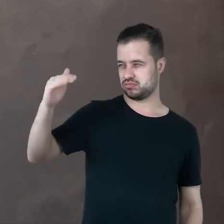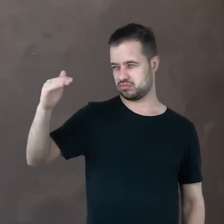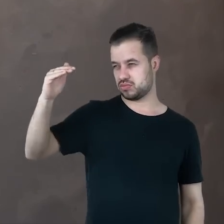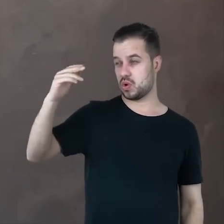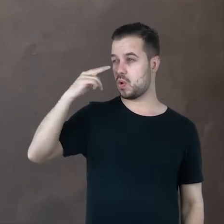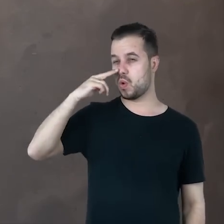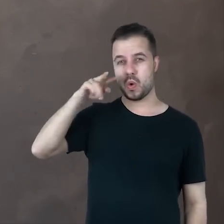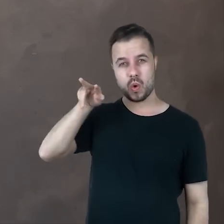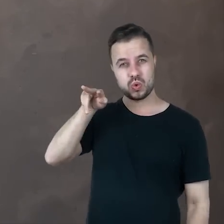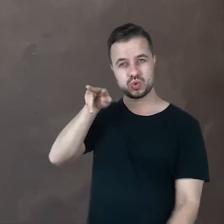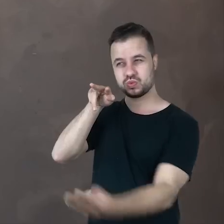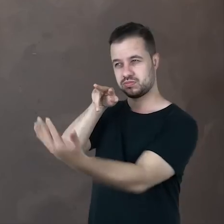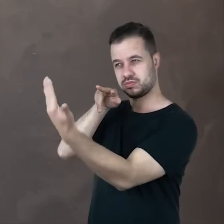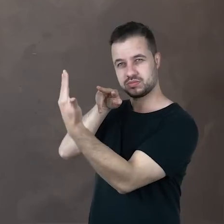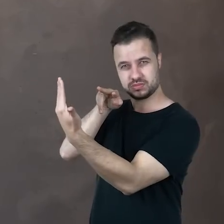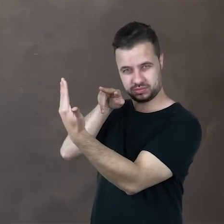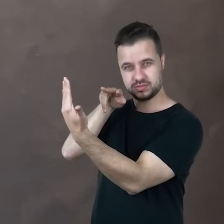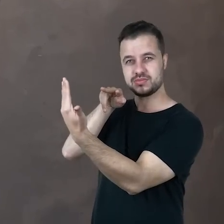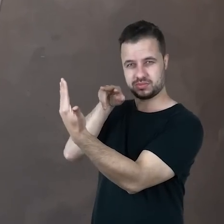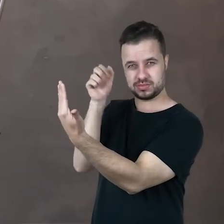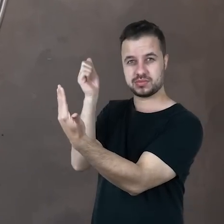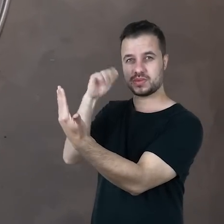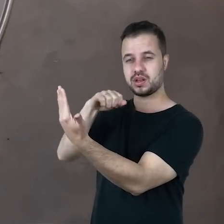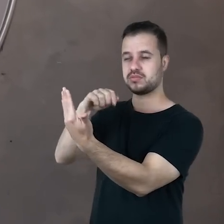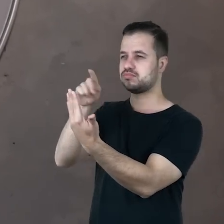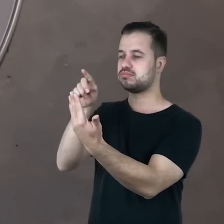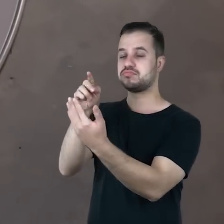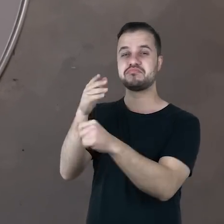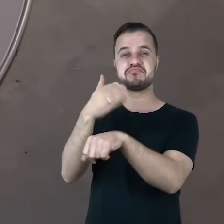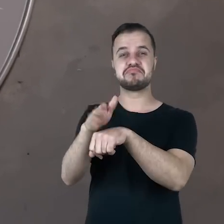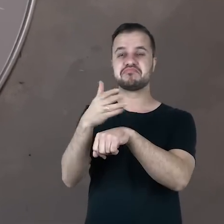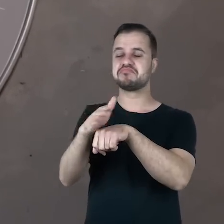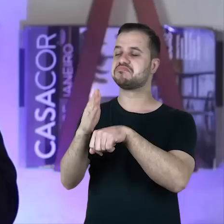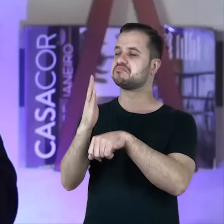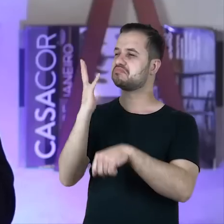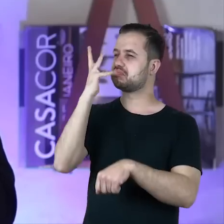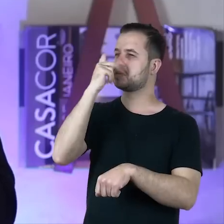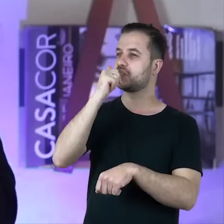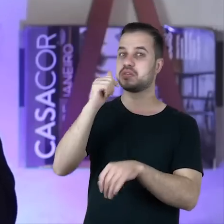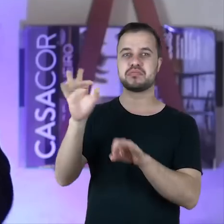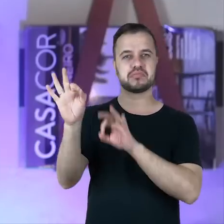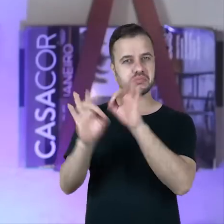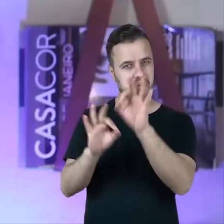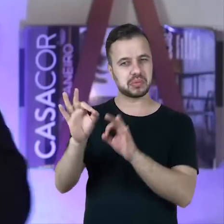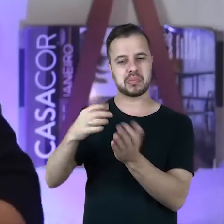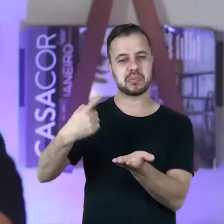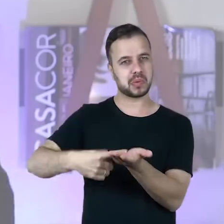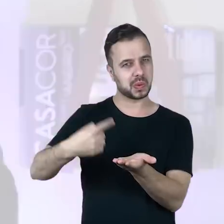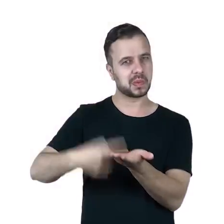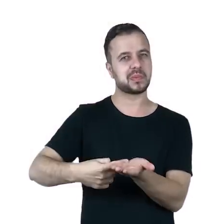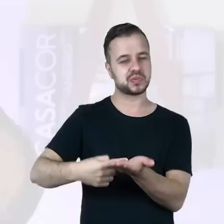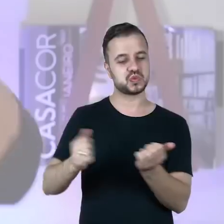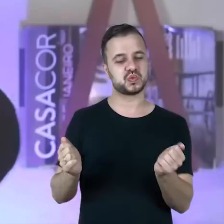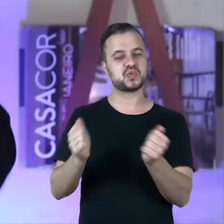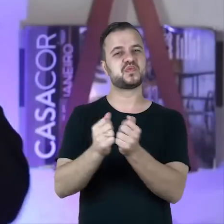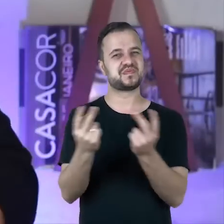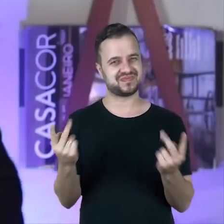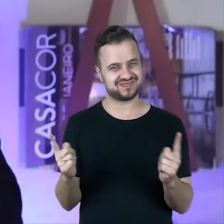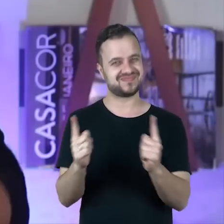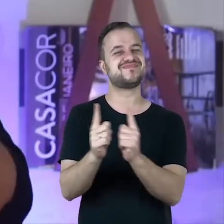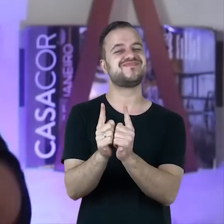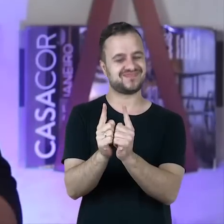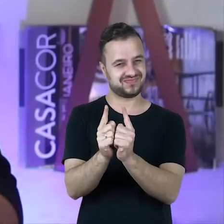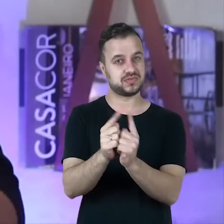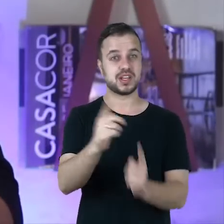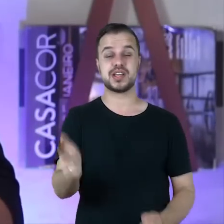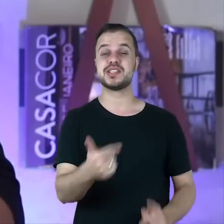altura que vai ficar na altura dos olhos e dessa maneira você vai ter a união da decoração com a funcionalidade do relógio de parede. O segundo ambiente que